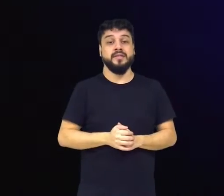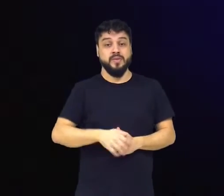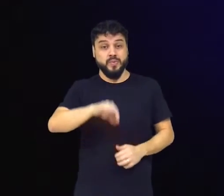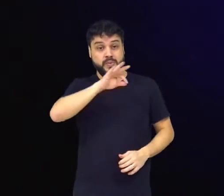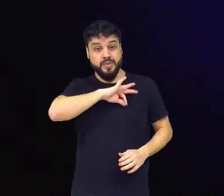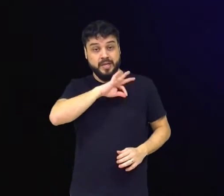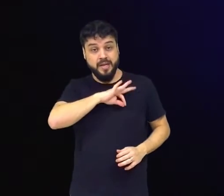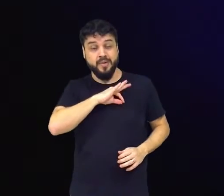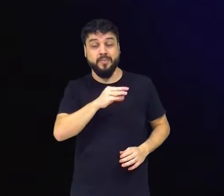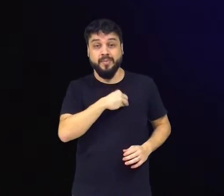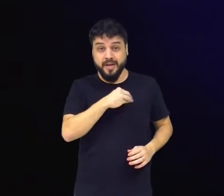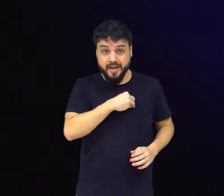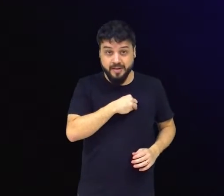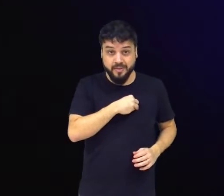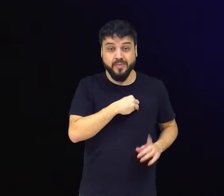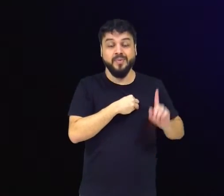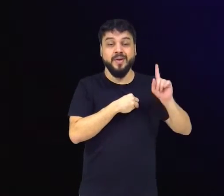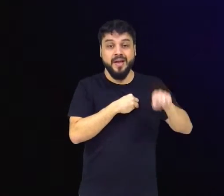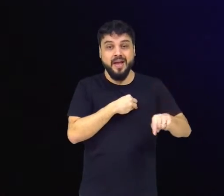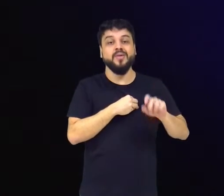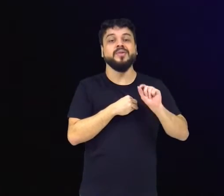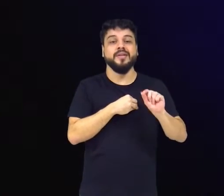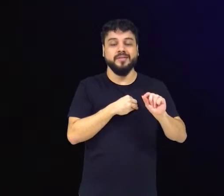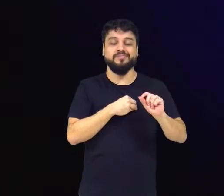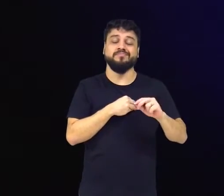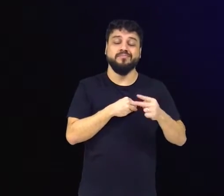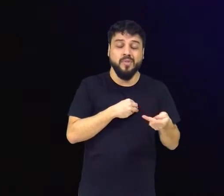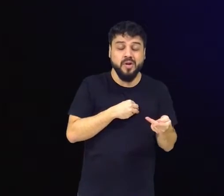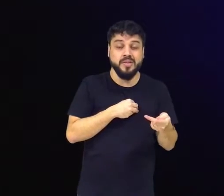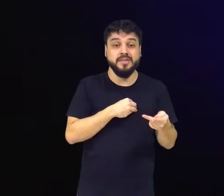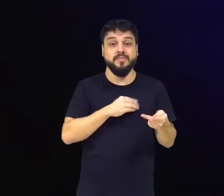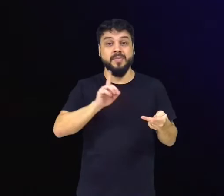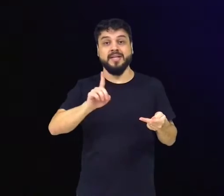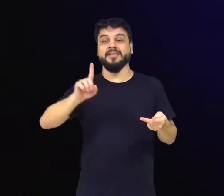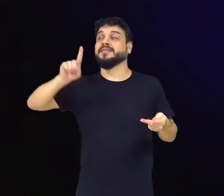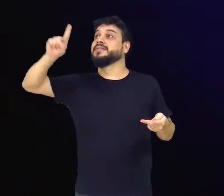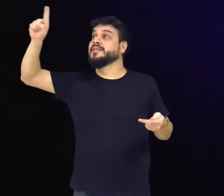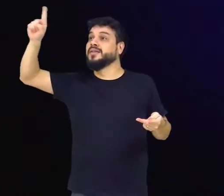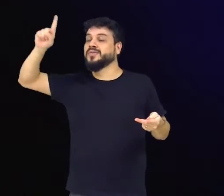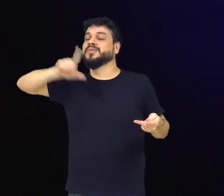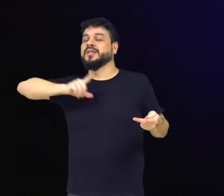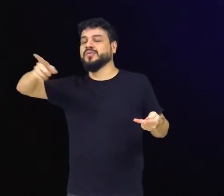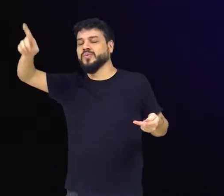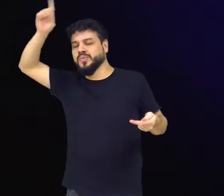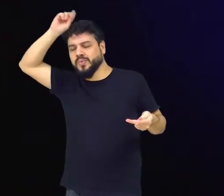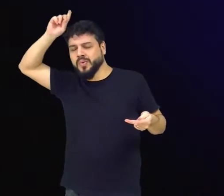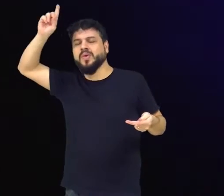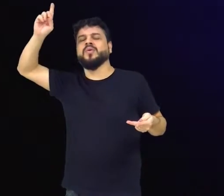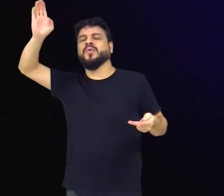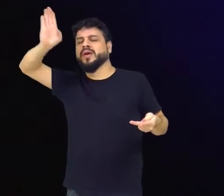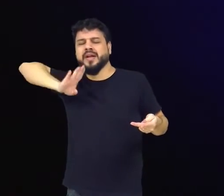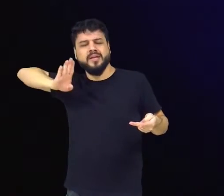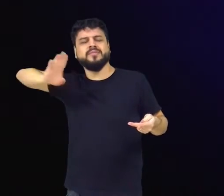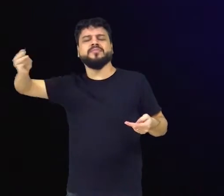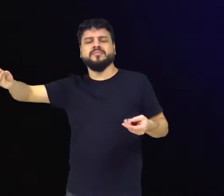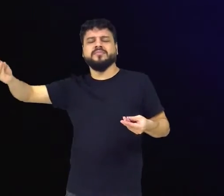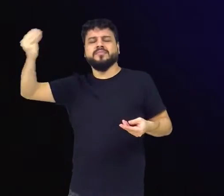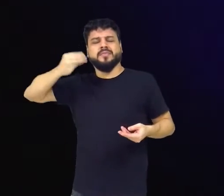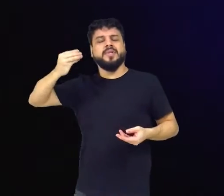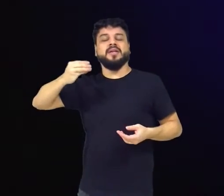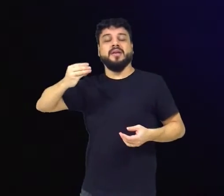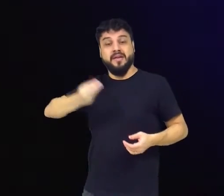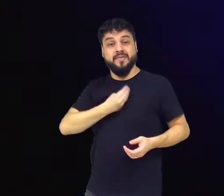dom gratuito de Deus é a vida eterna por Cristo Jesus, nosso Senhor. A misericórdia do Senhor se